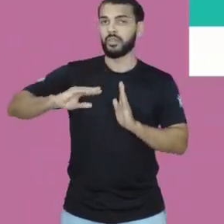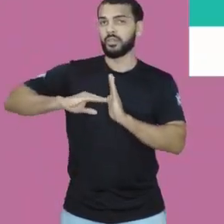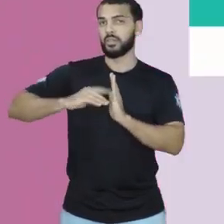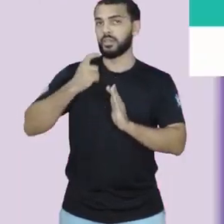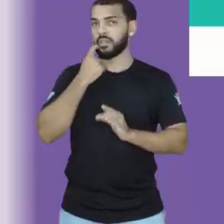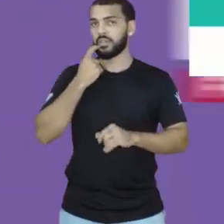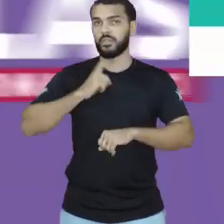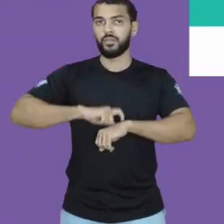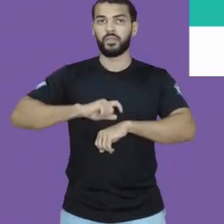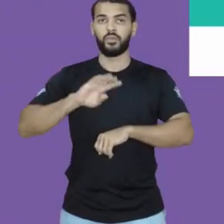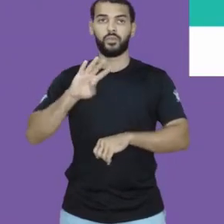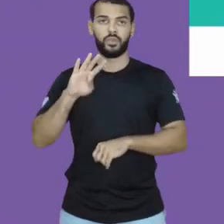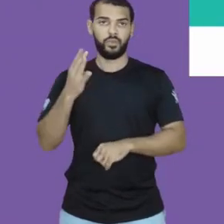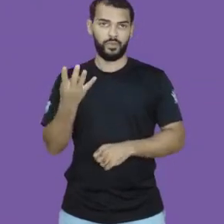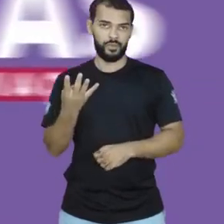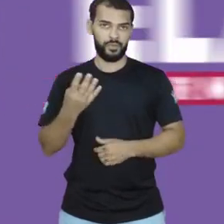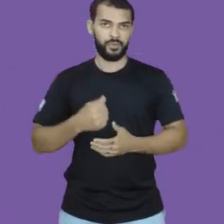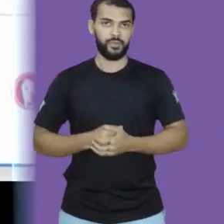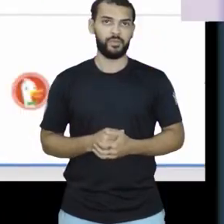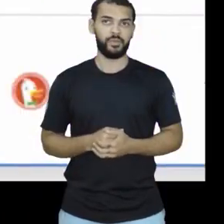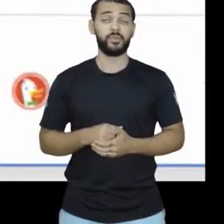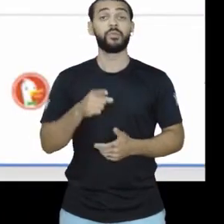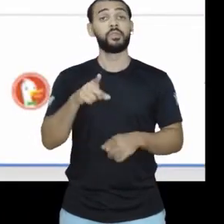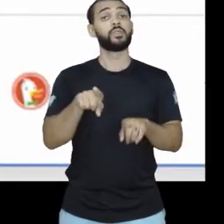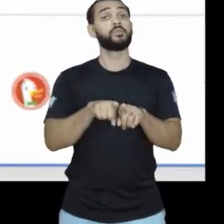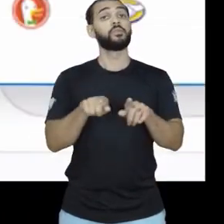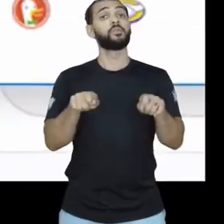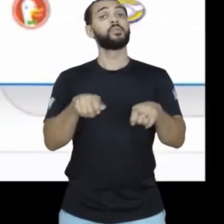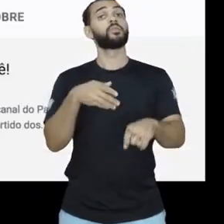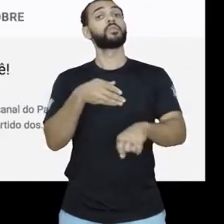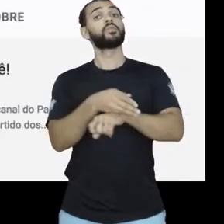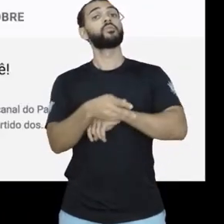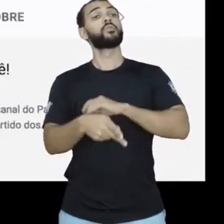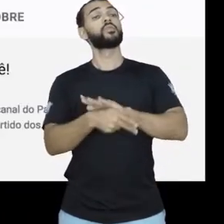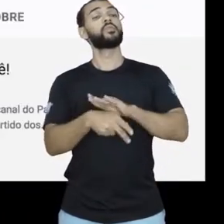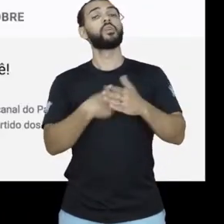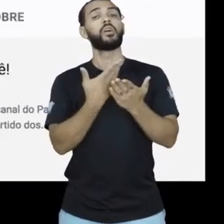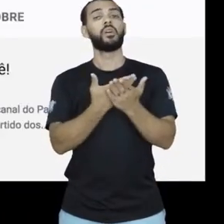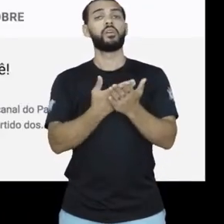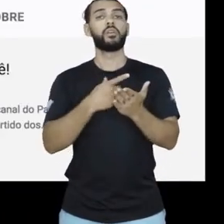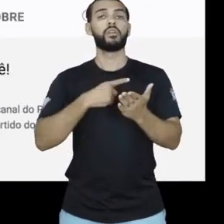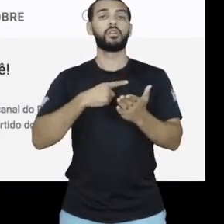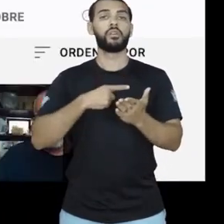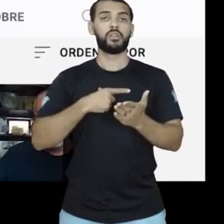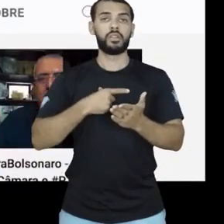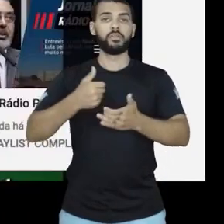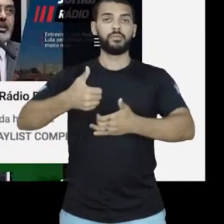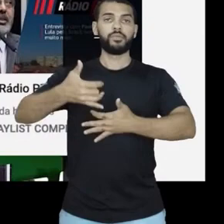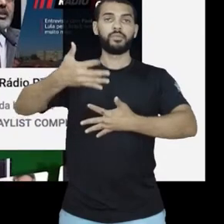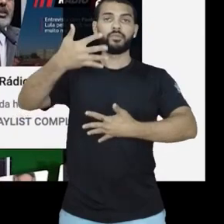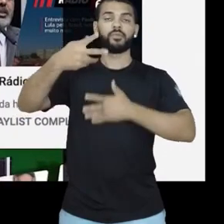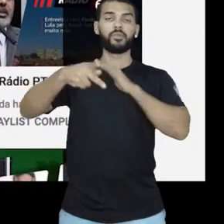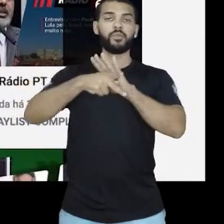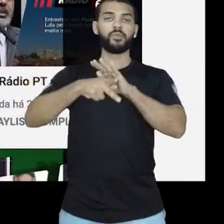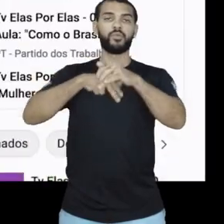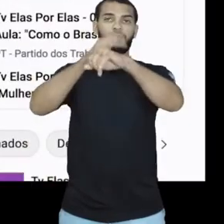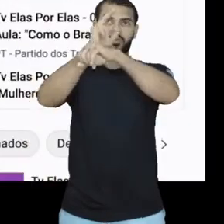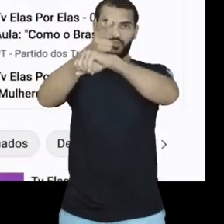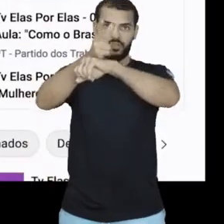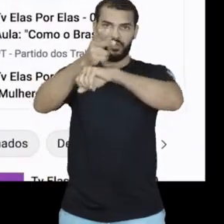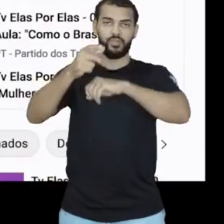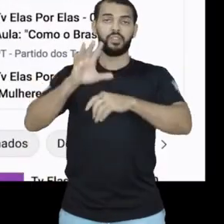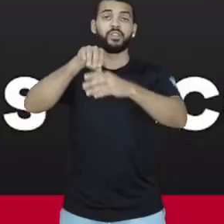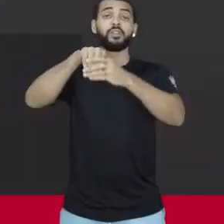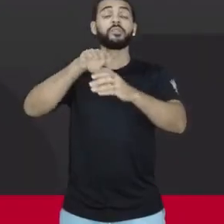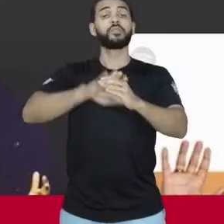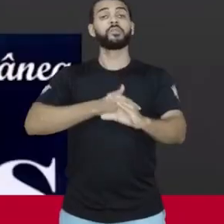16h. E você ainda pode acessar todas as aulas da playlist TV Elas por Elas Formação, no canal da TV